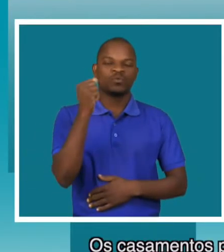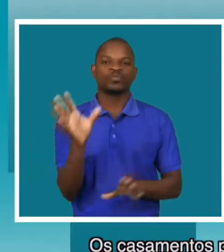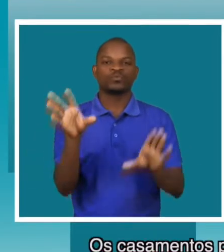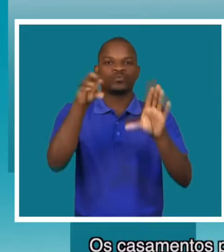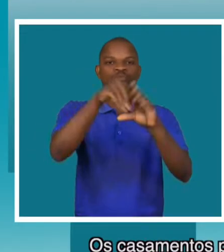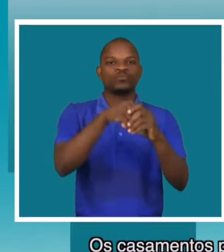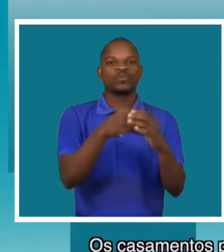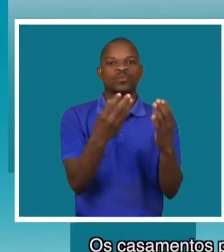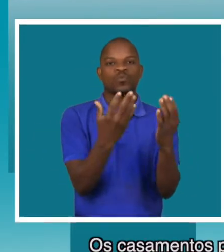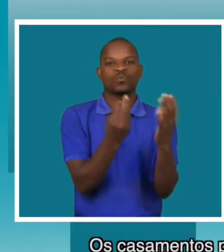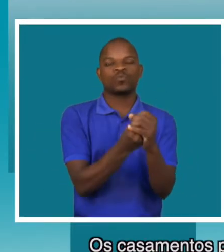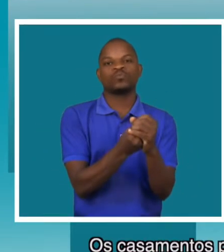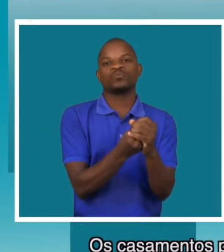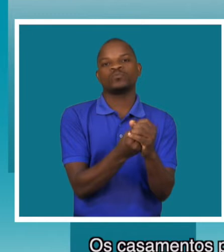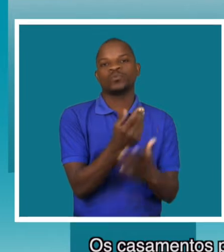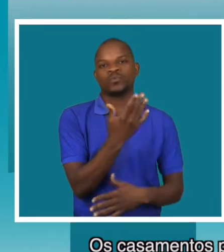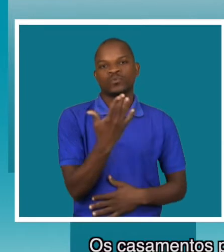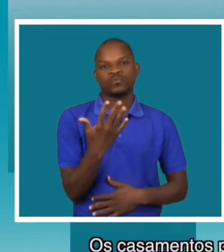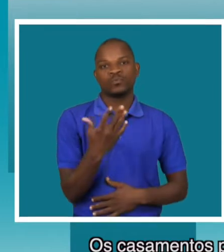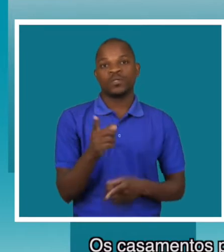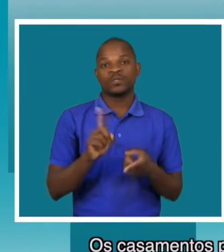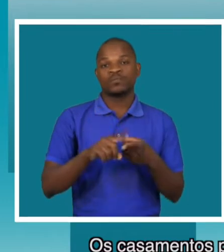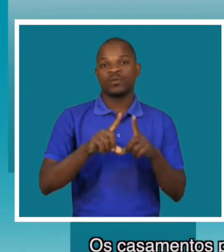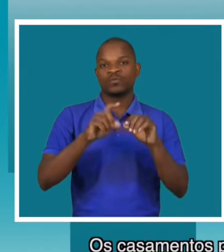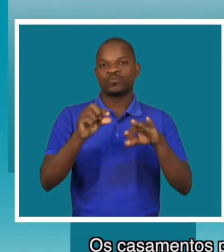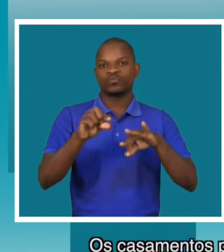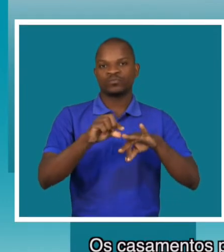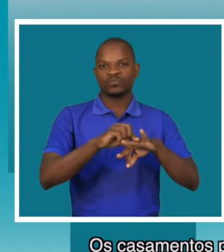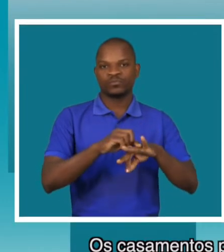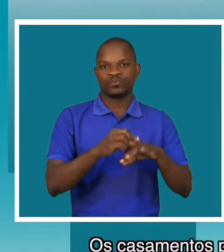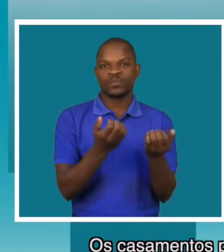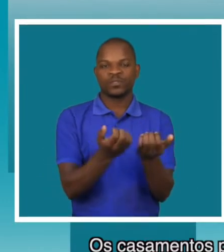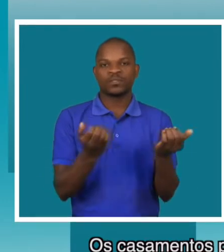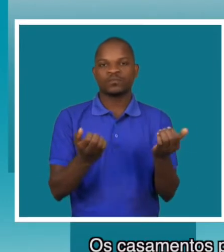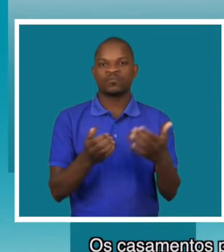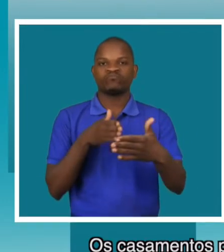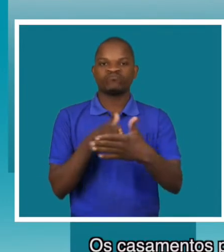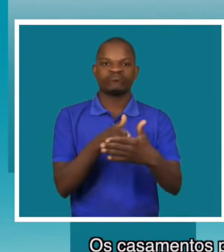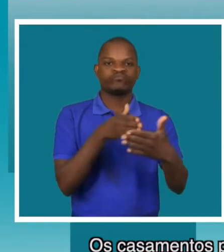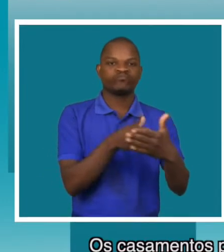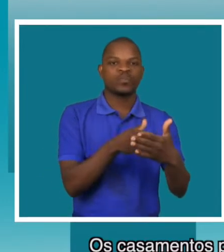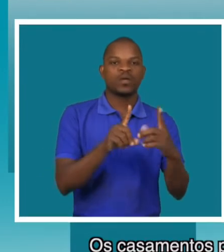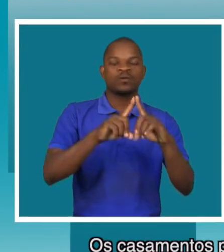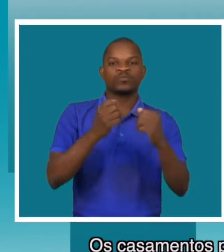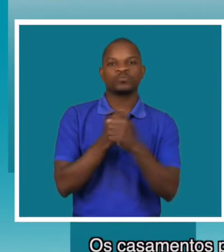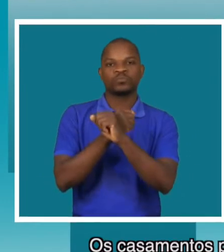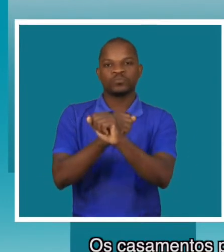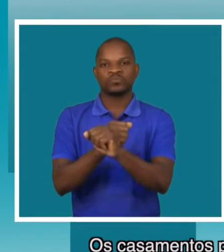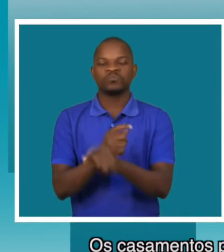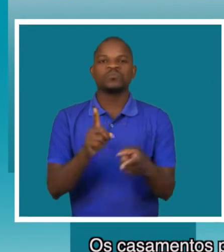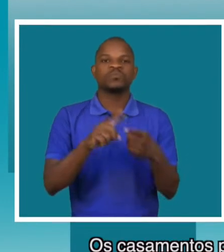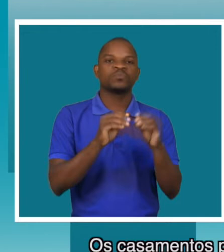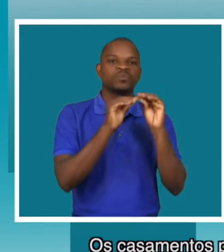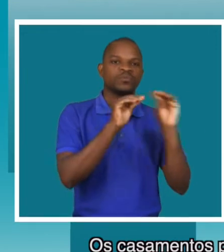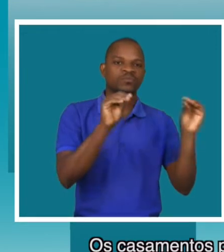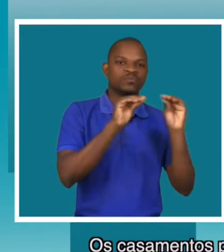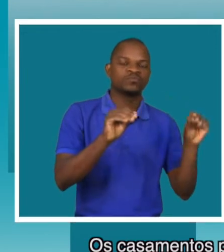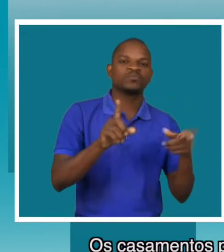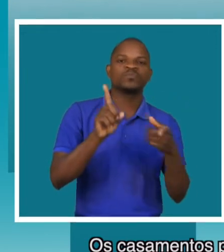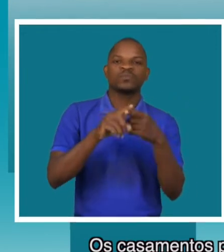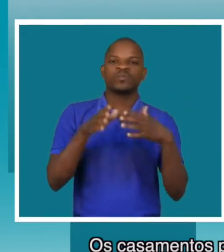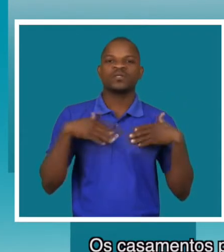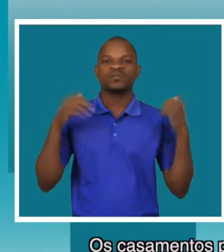Os casamentos prematuros privam as meninas de ter acesso aos serviços de proteção, educação, saúde e outros